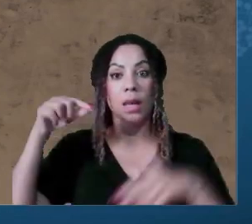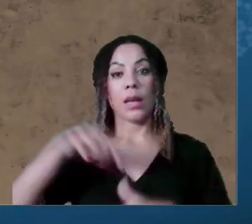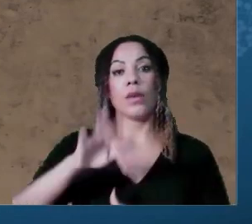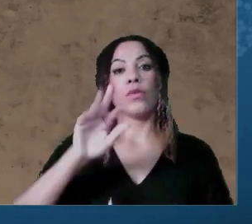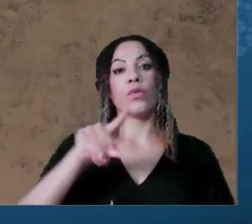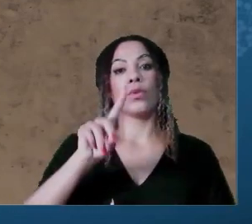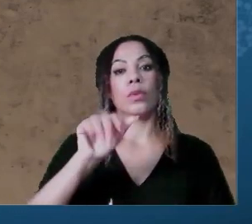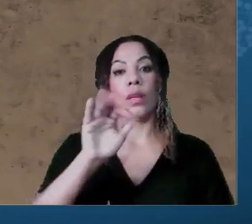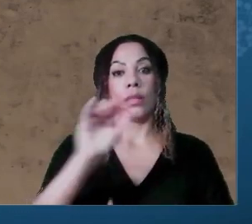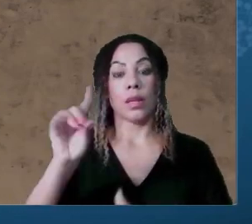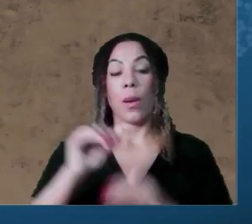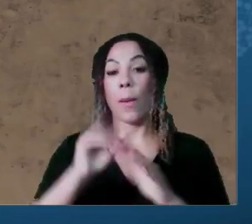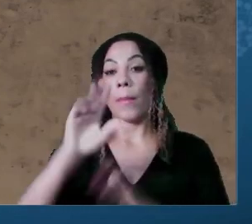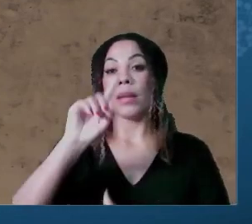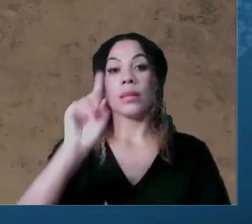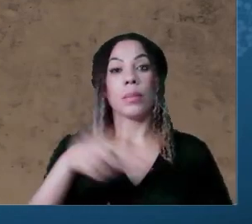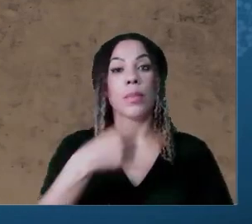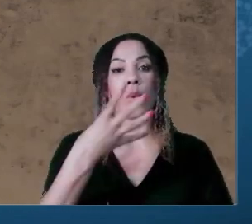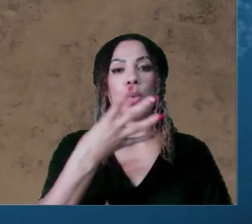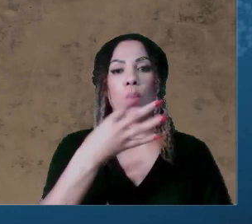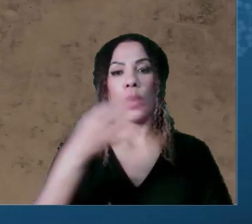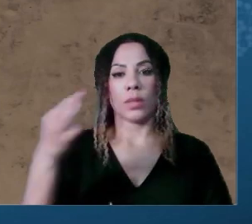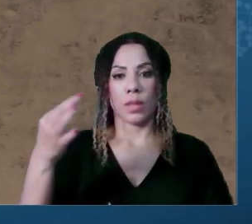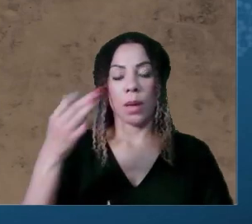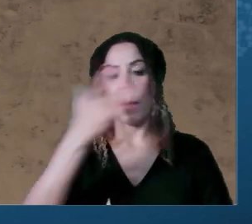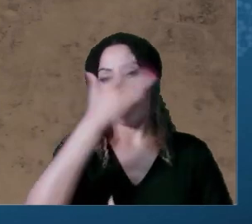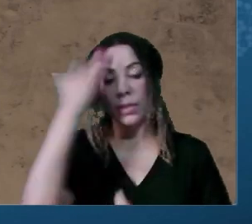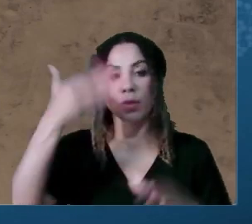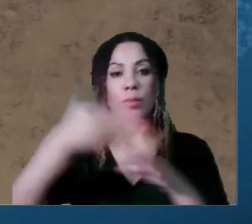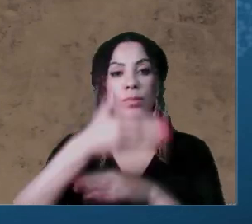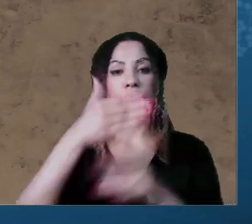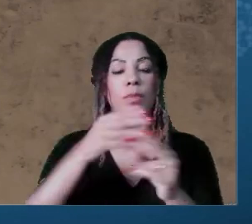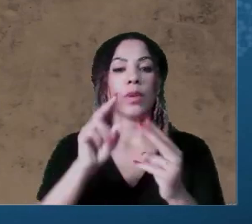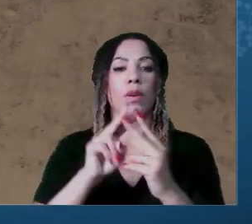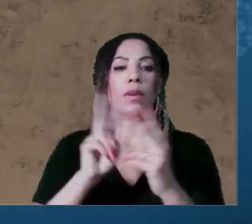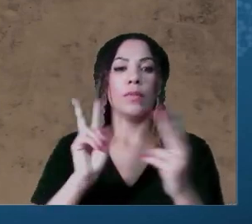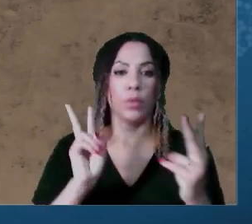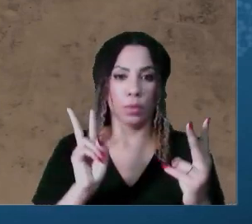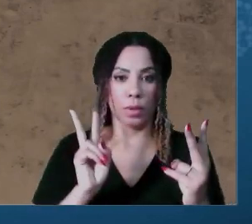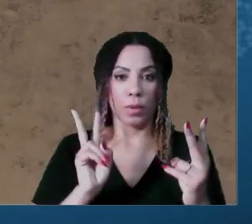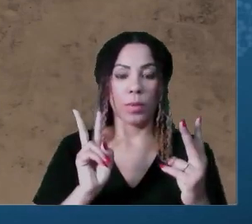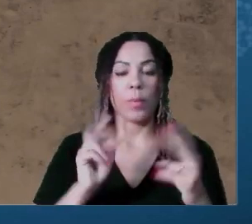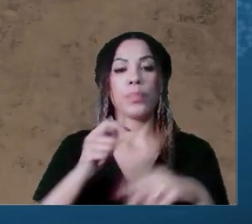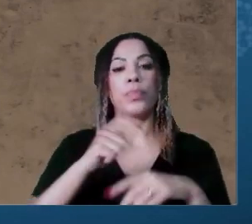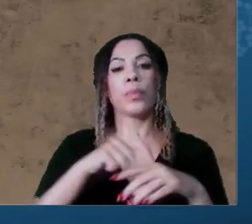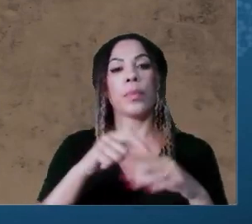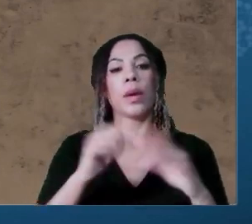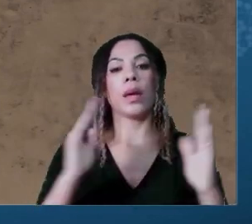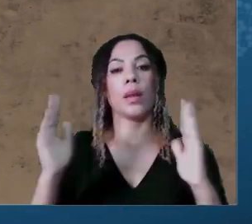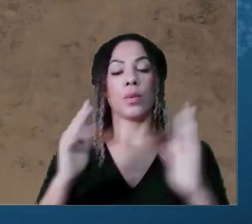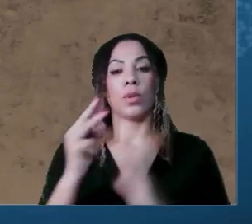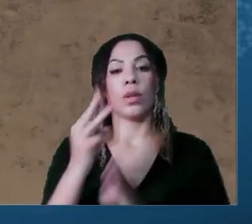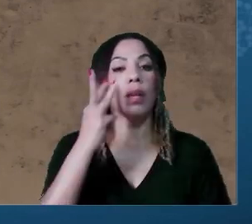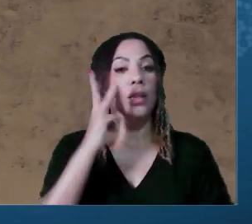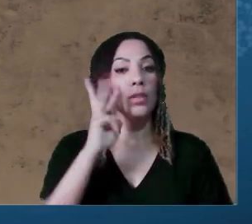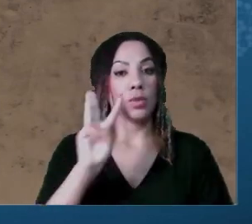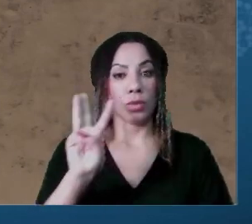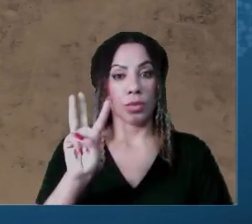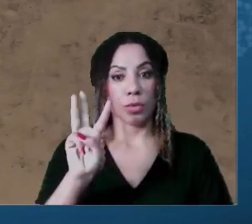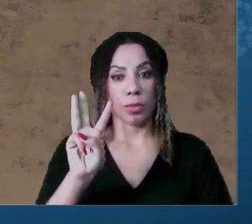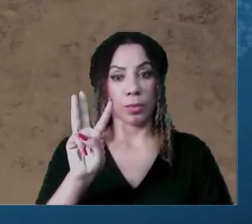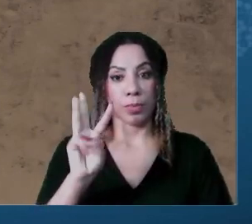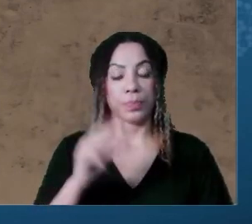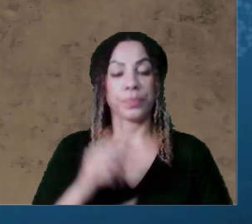de 1.400 acessos online durante esses 3 dias. E